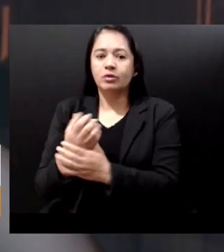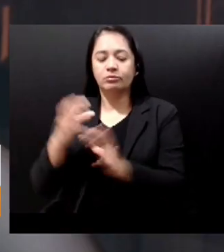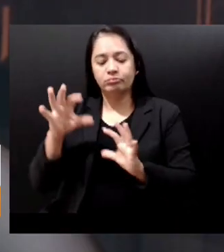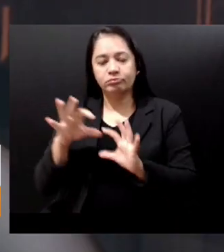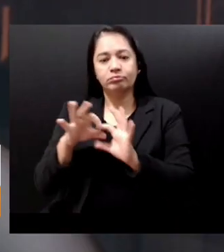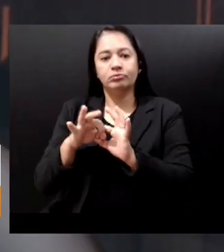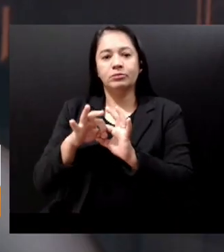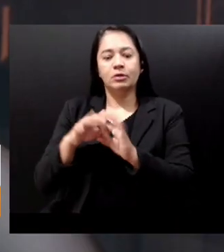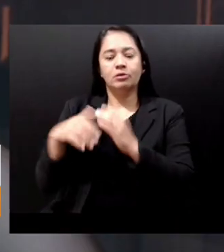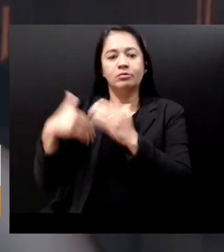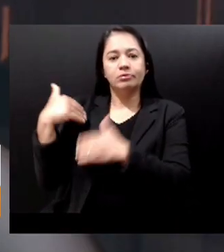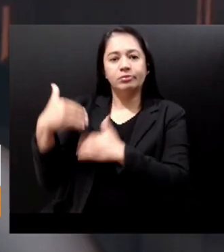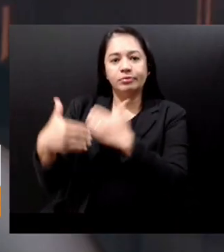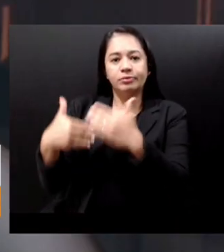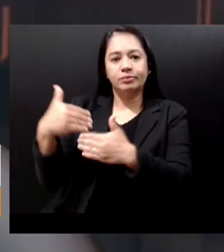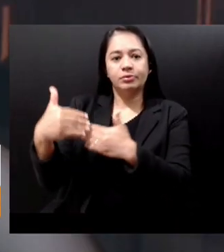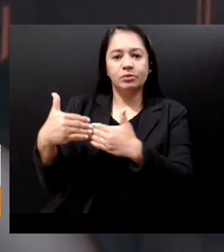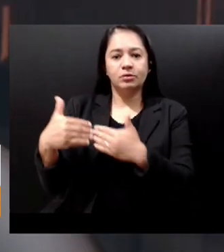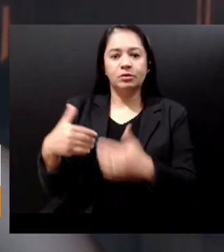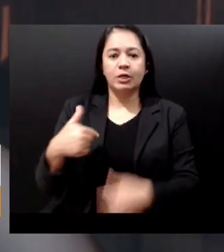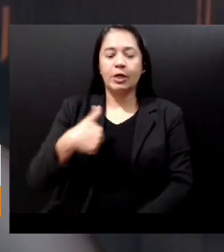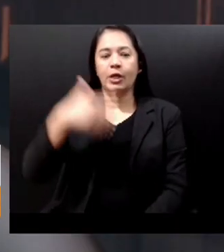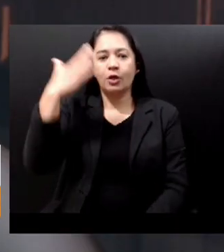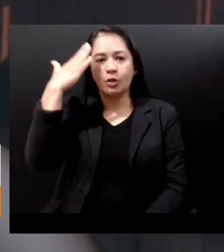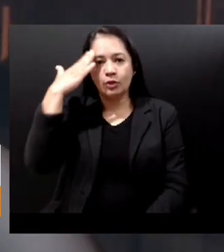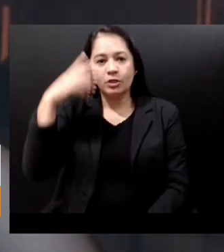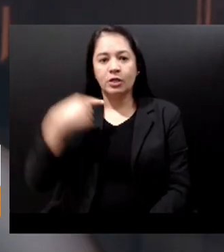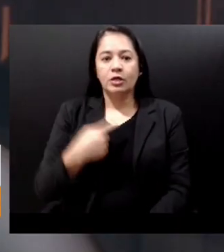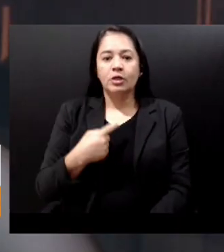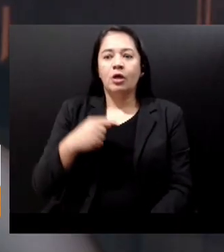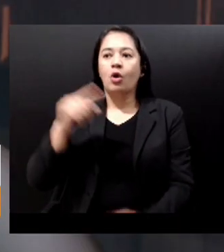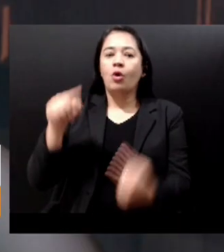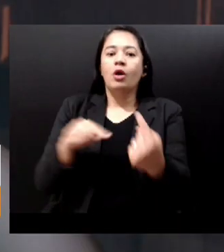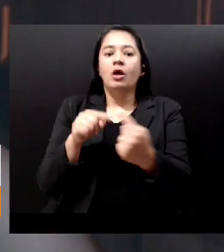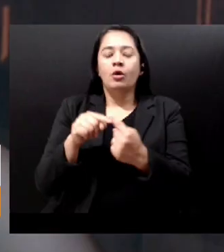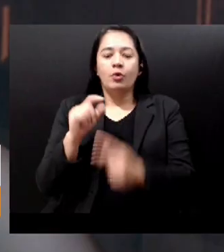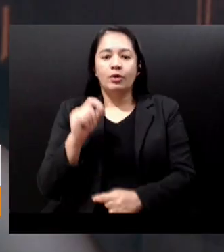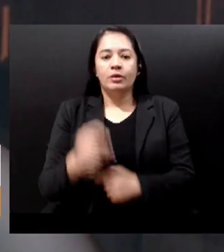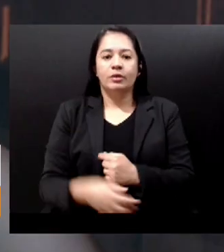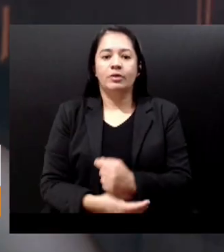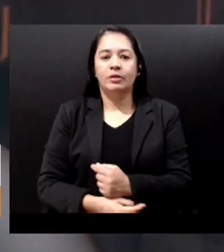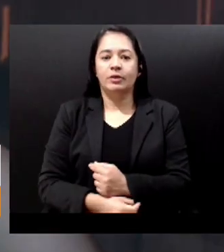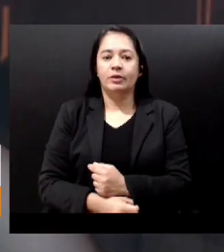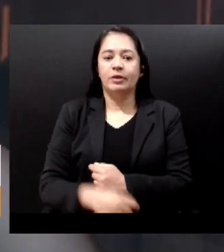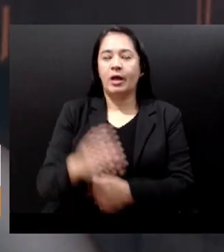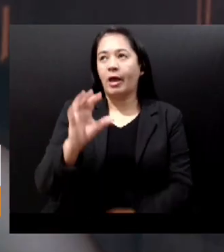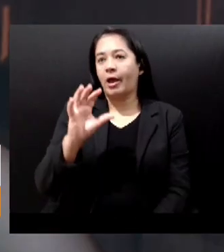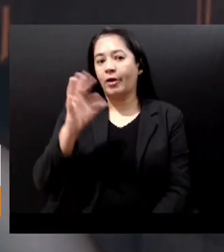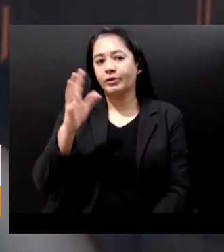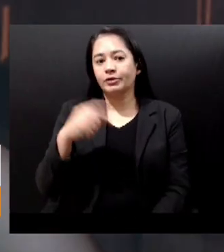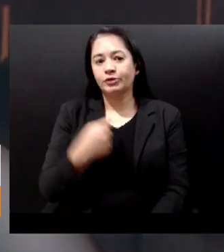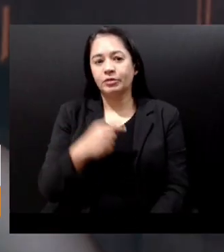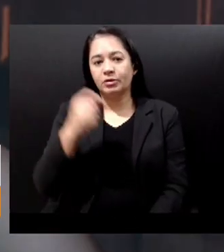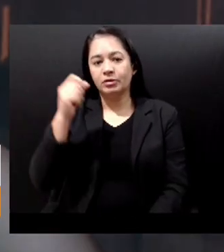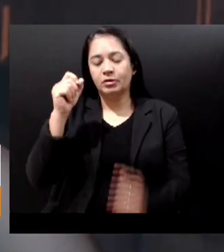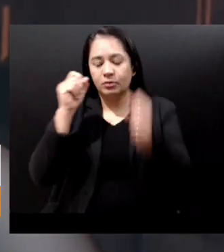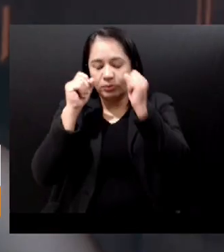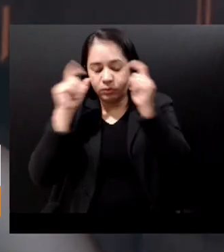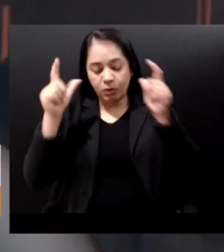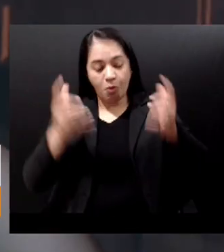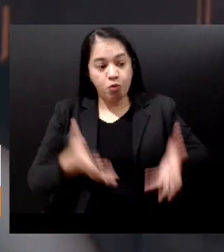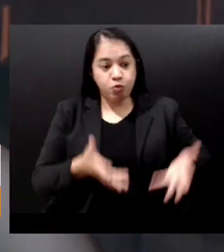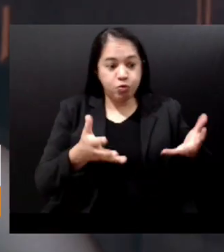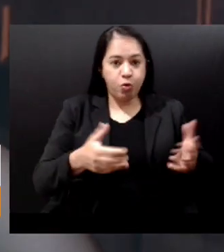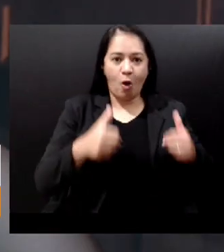tempo. Então eu sei que a gente tem essa ideia de que vai talvez acontecer um dia de a gente acordar muito motivado, muito inspirado a